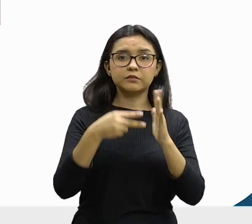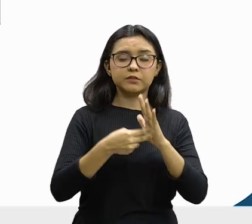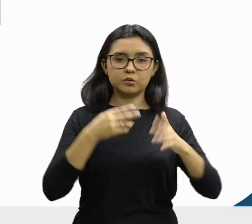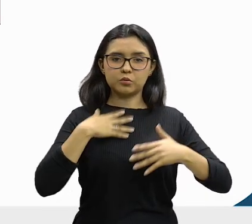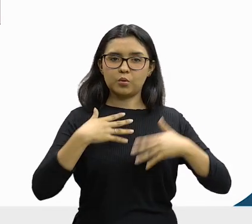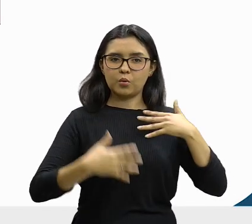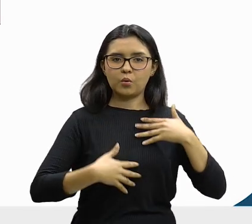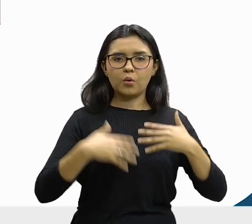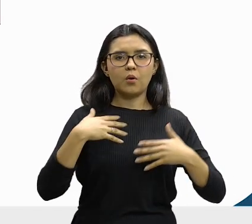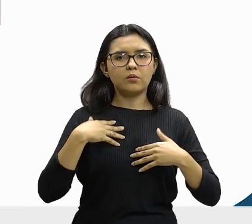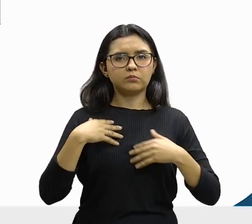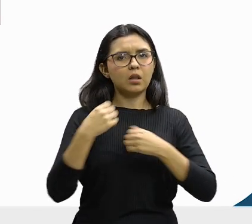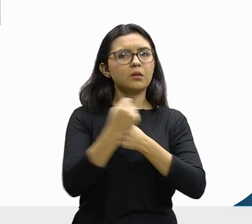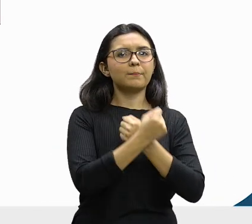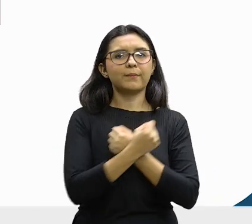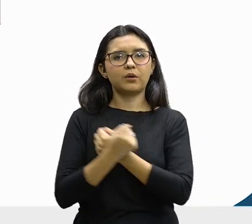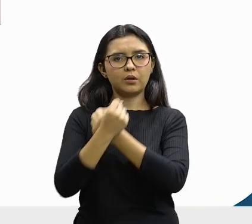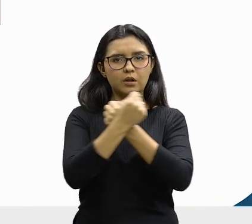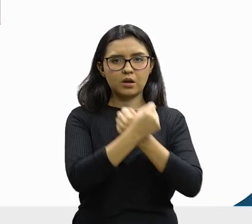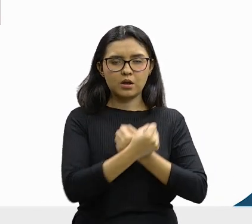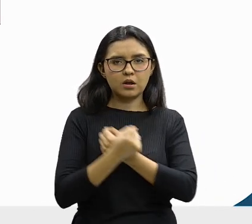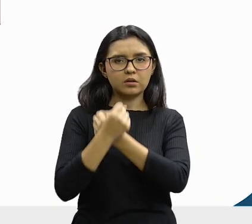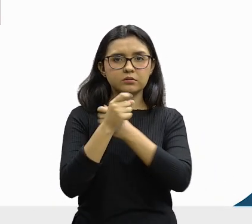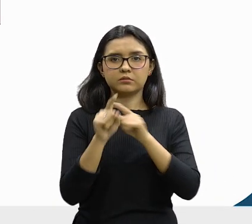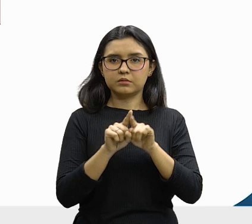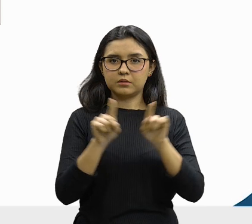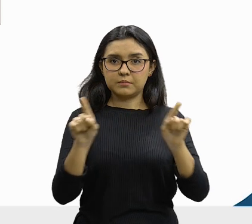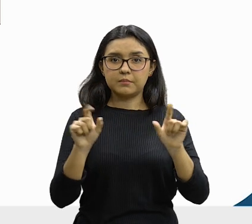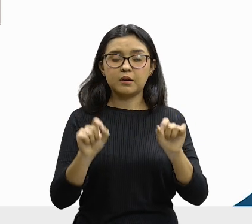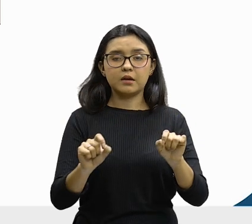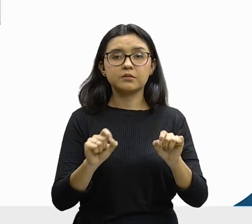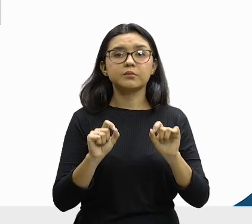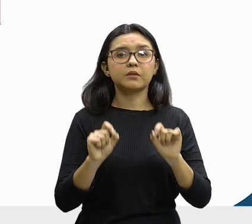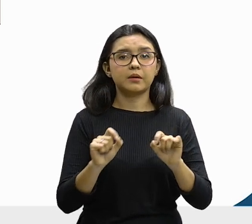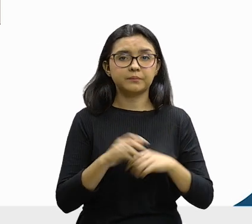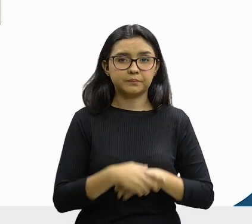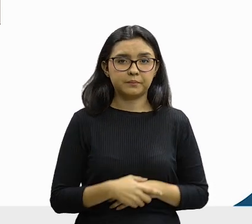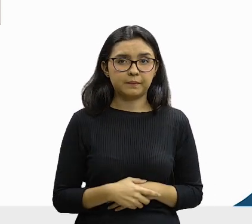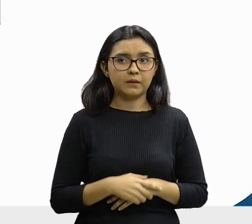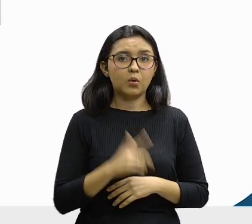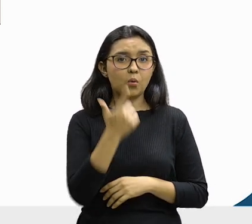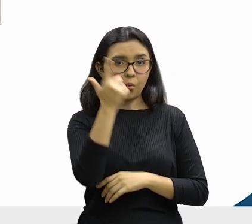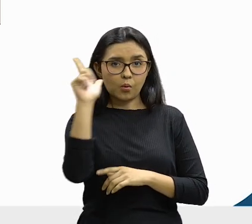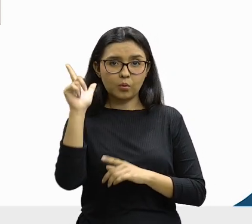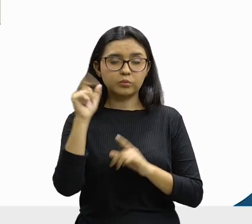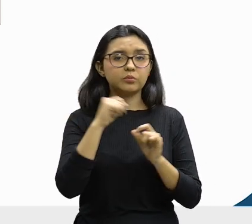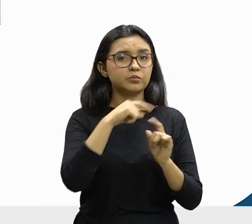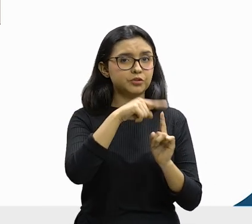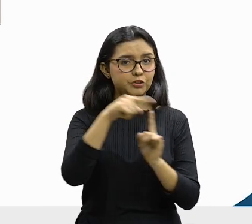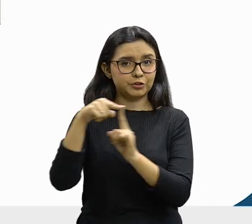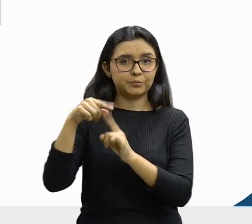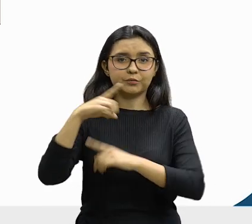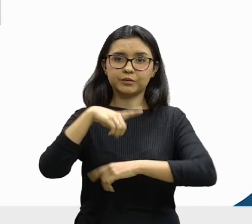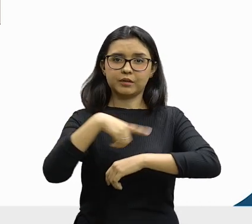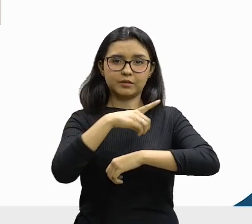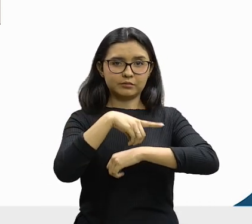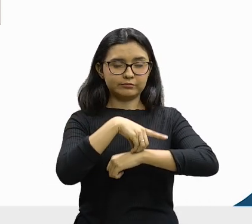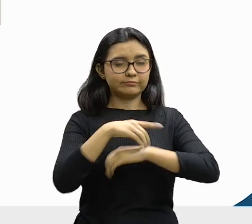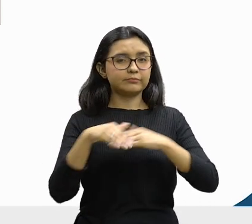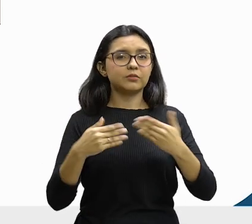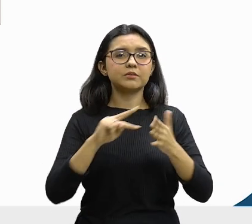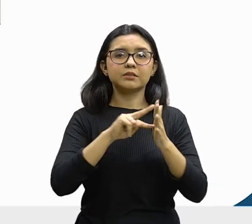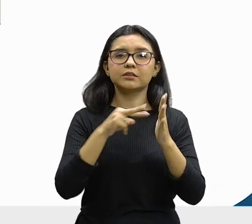uma imunidade contra a dengue tipo 1, mas ela não vai criar imunidade contra os outros sorotipos da dengue. Então